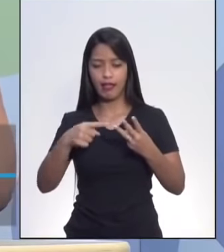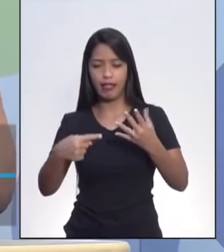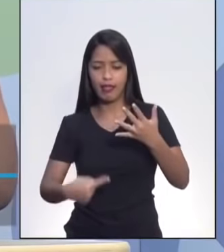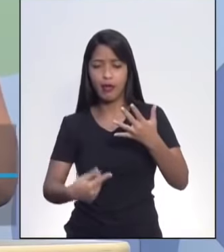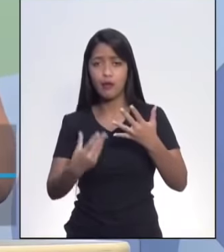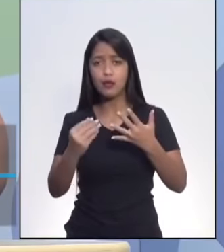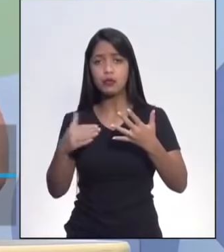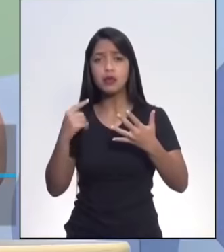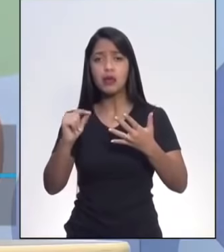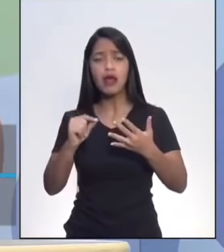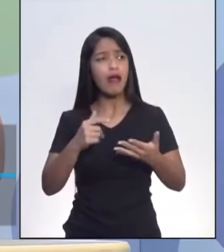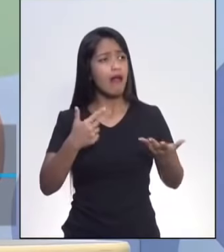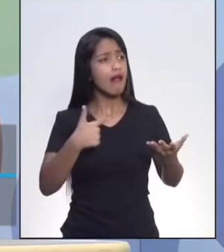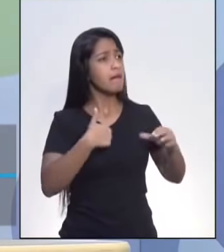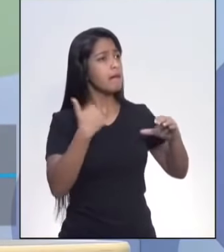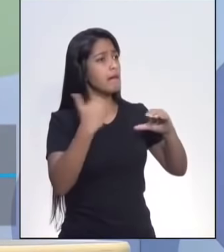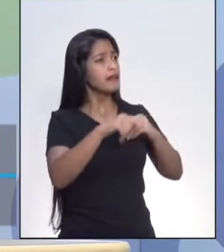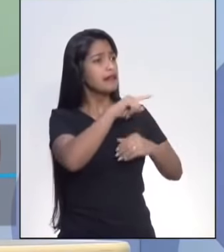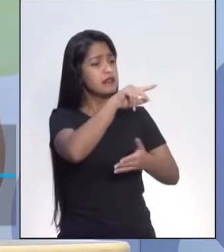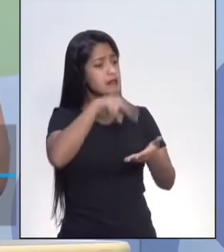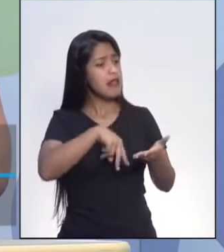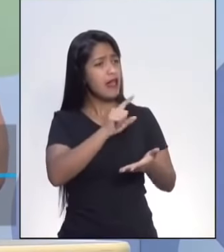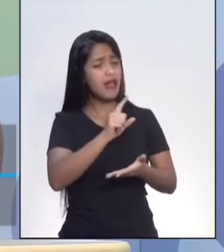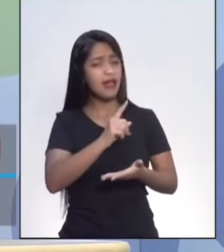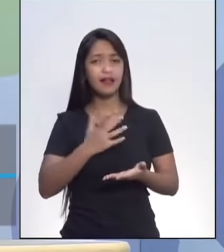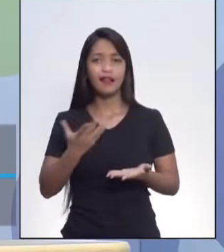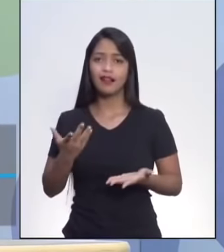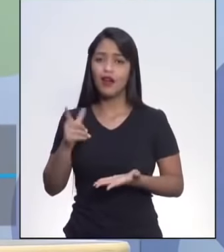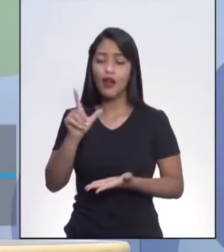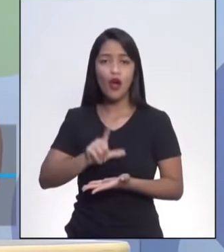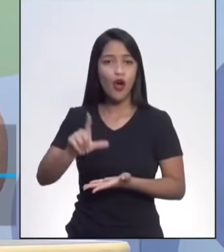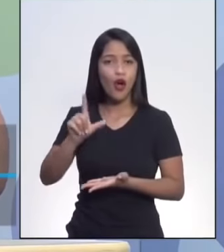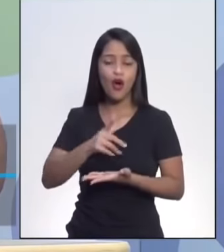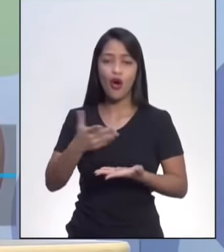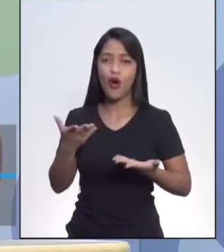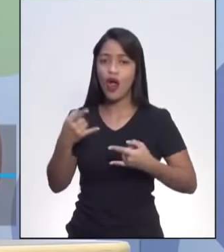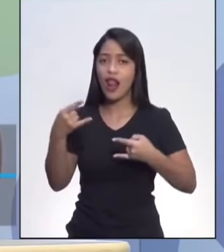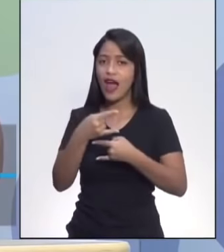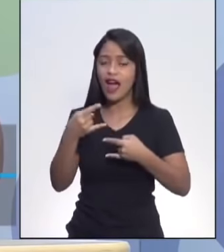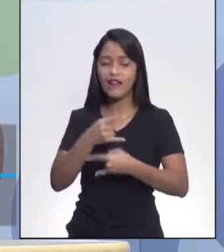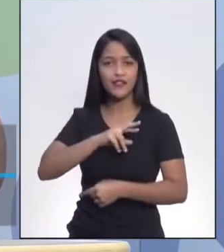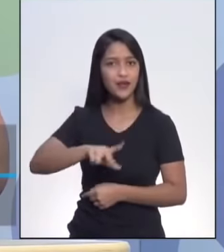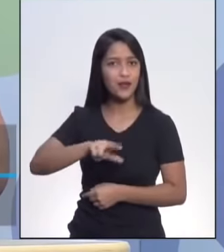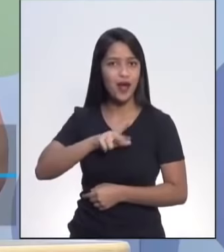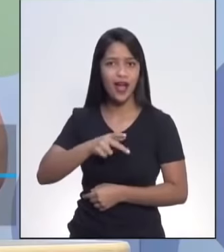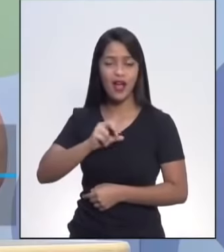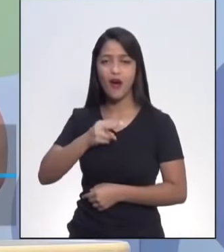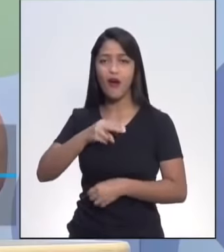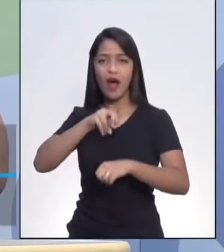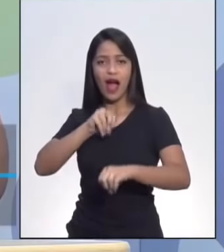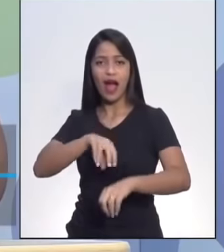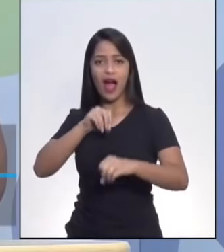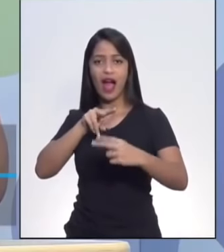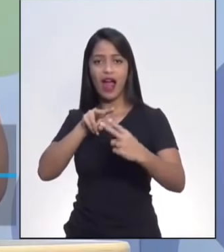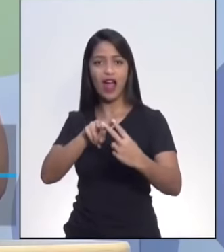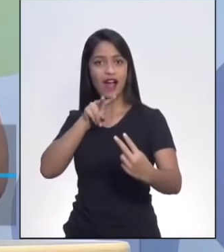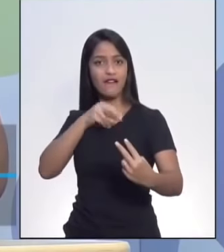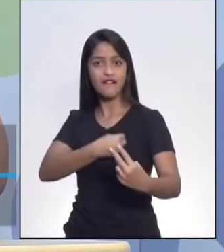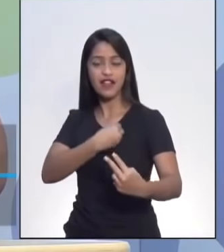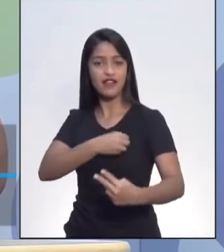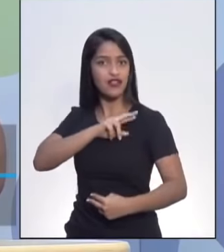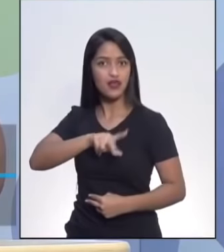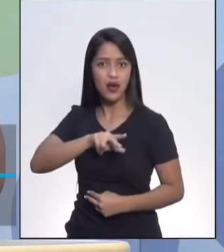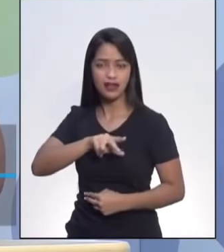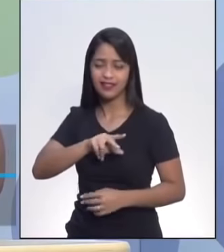minha mensagem. Lógico que não vai ler, isso não é uma live ou uma aula ao vivo, ou seja, é uma aula